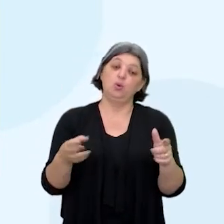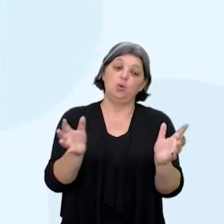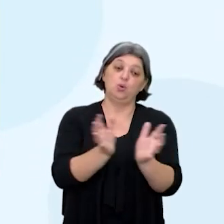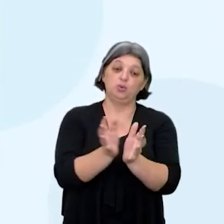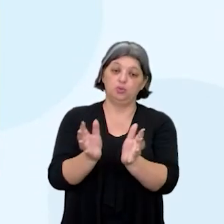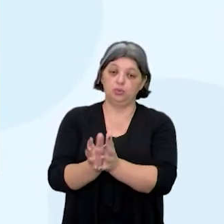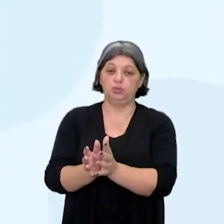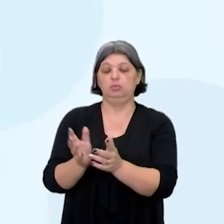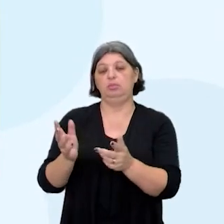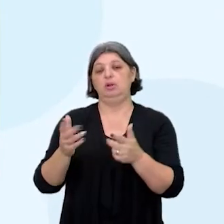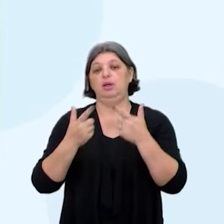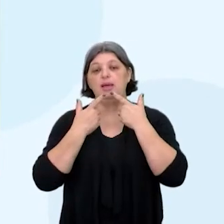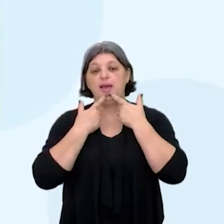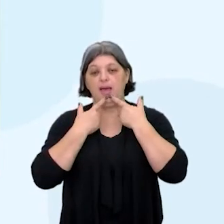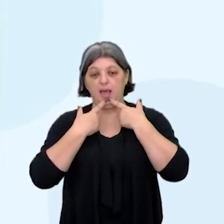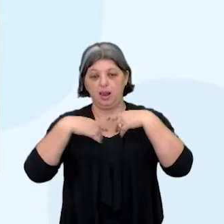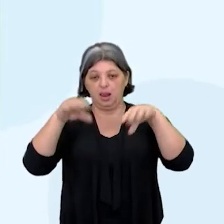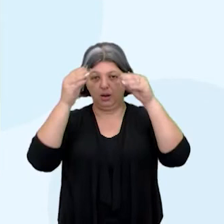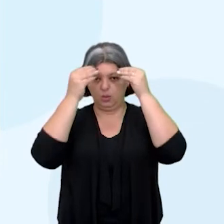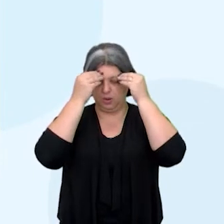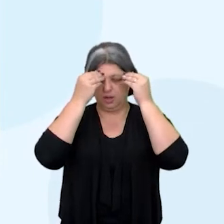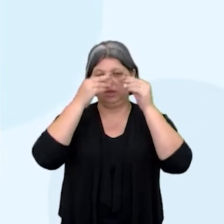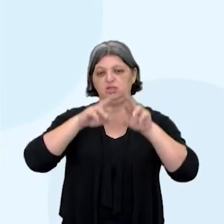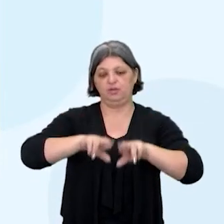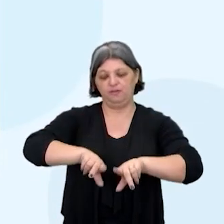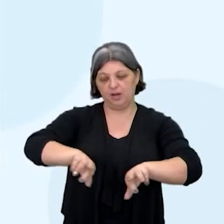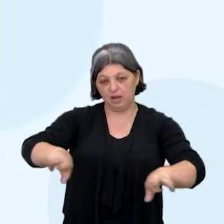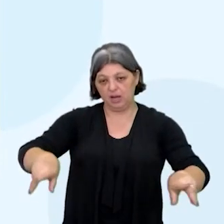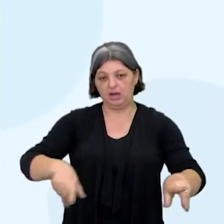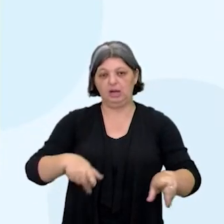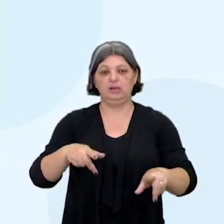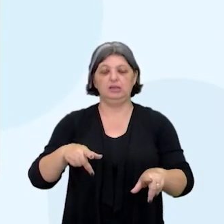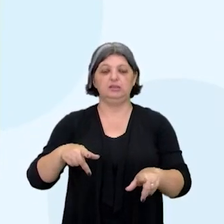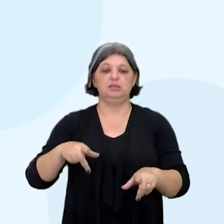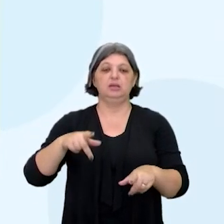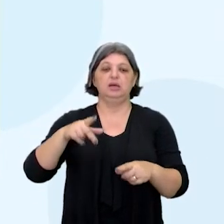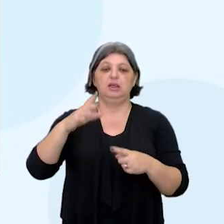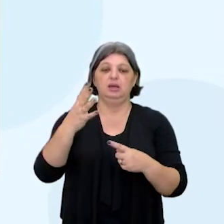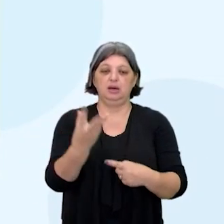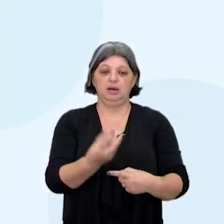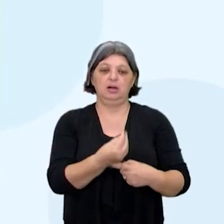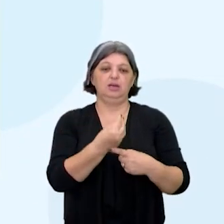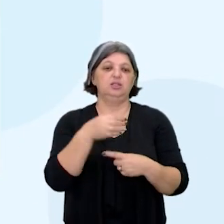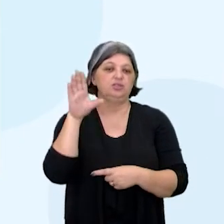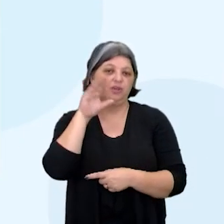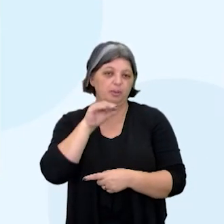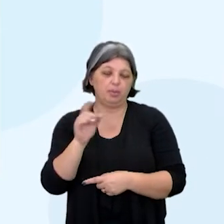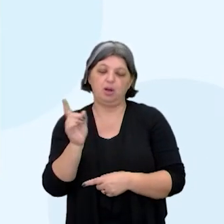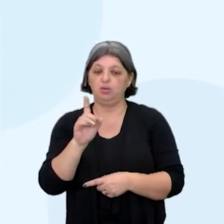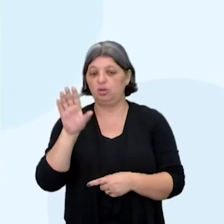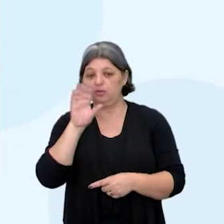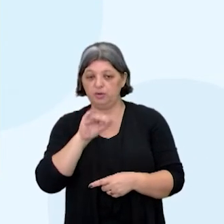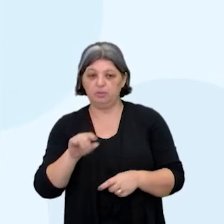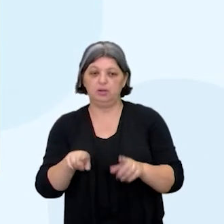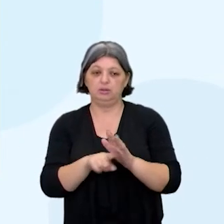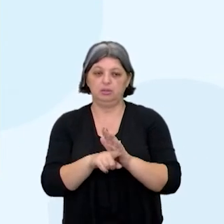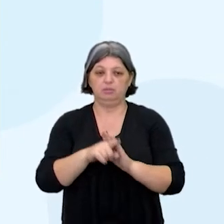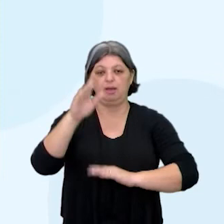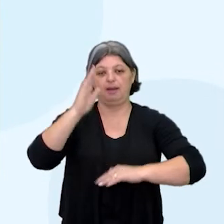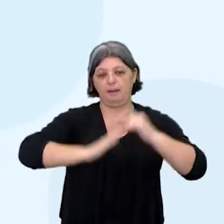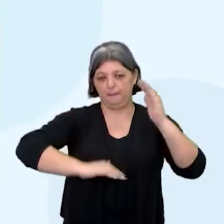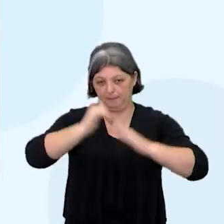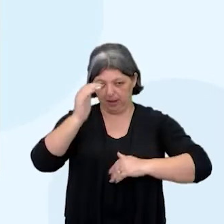diferentes linguagens, tanto as linguagens artísticas, corporais, verbais, não verbais, e a habilidade